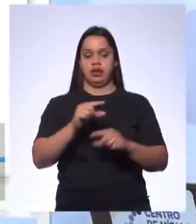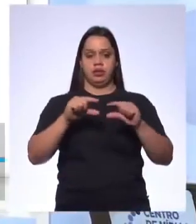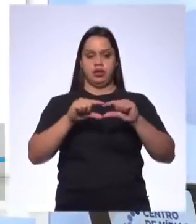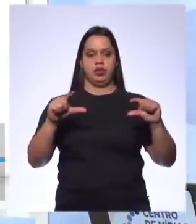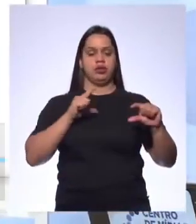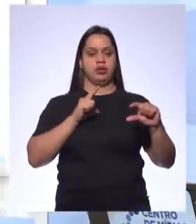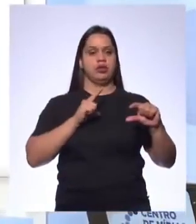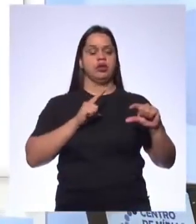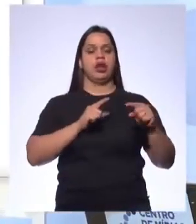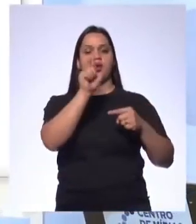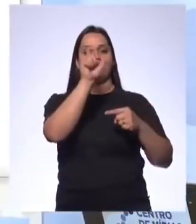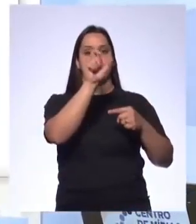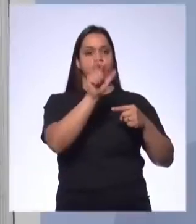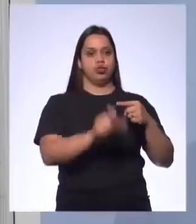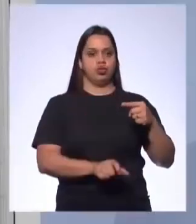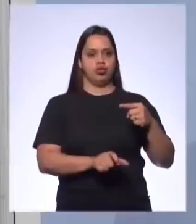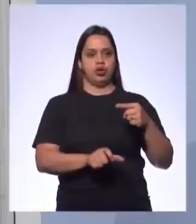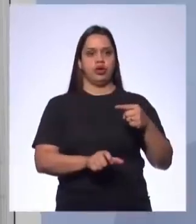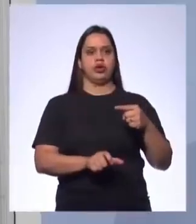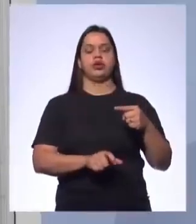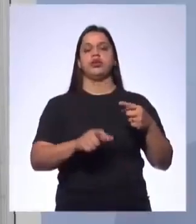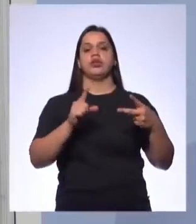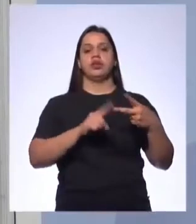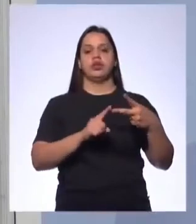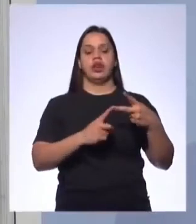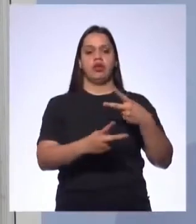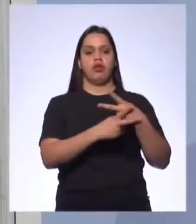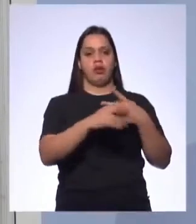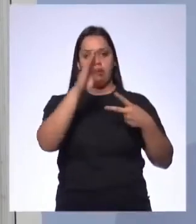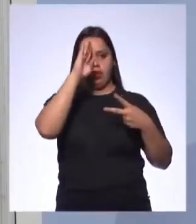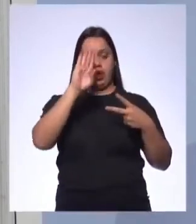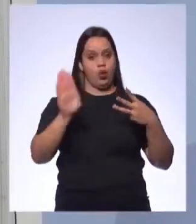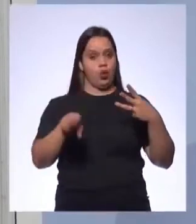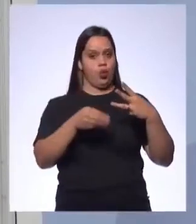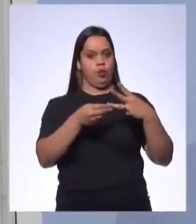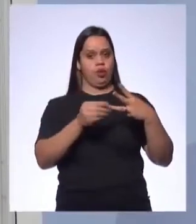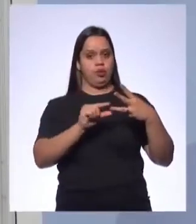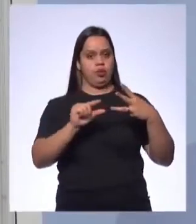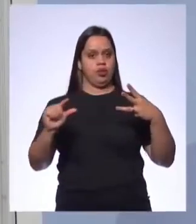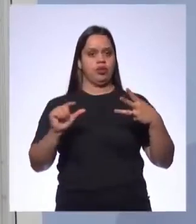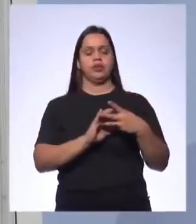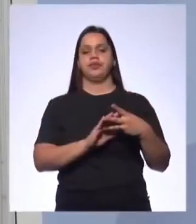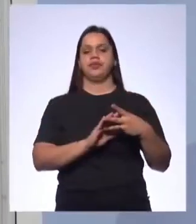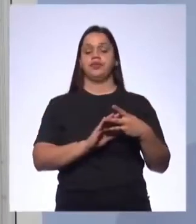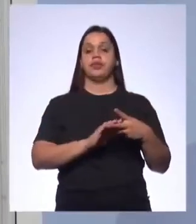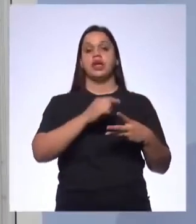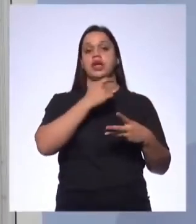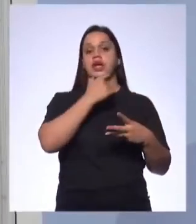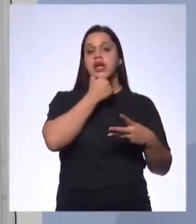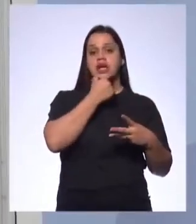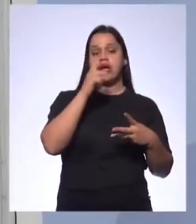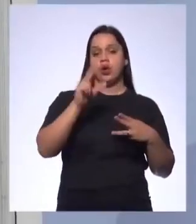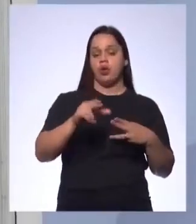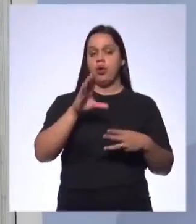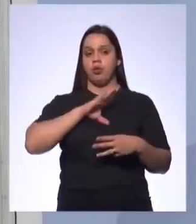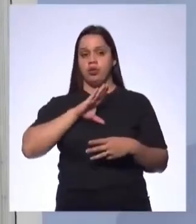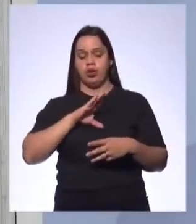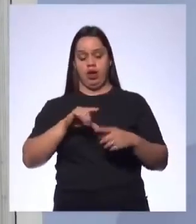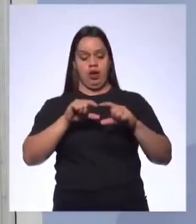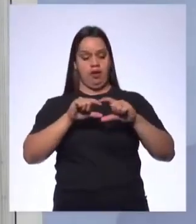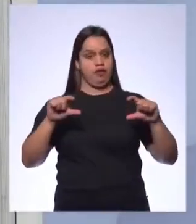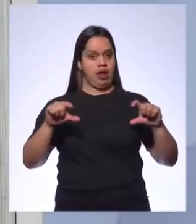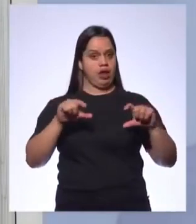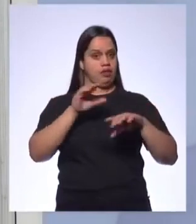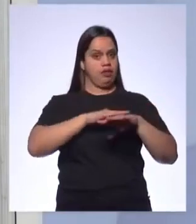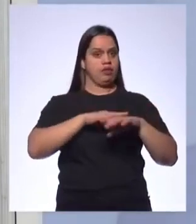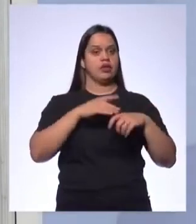sujeito, um main verb, que é o verbo principal, e um complemento da oração. Em inglês é igual ao português. A construção da frase,